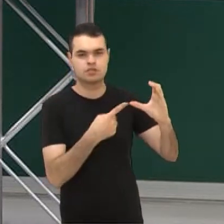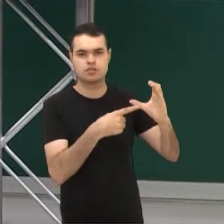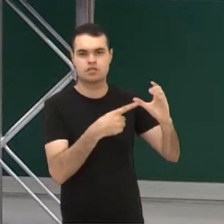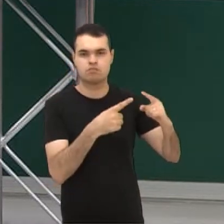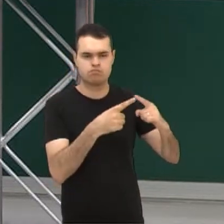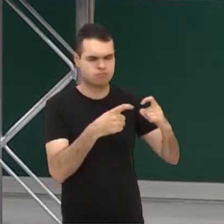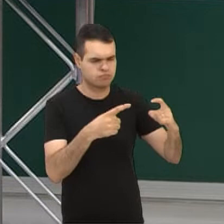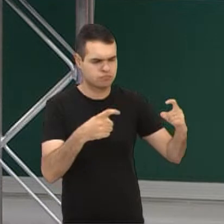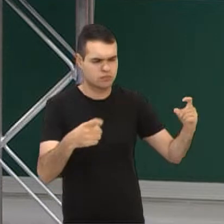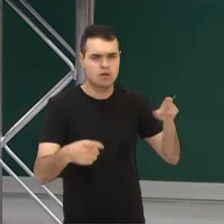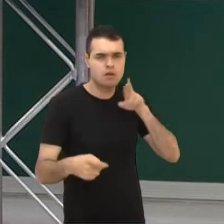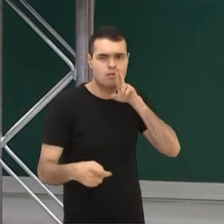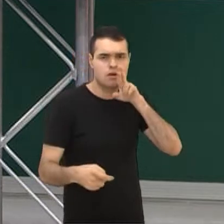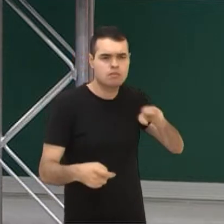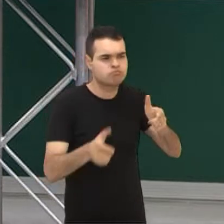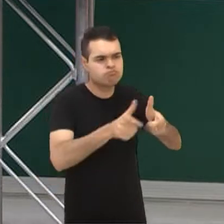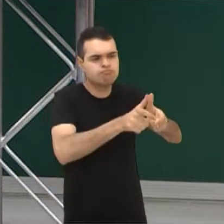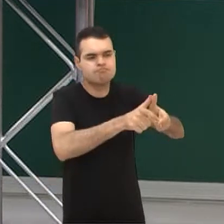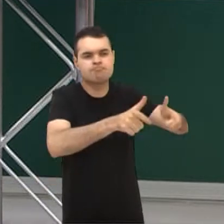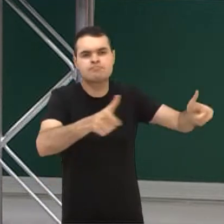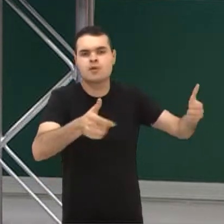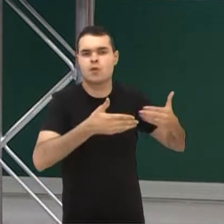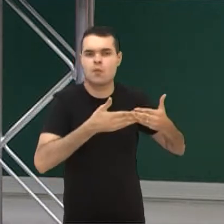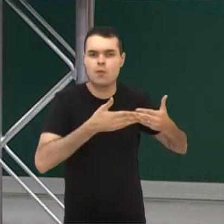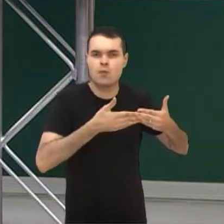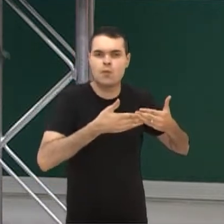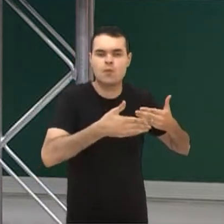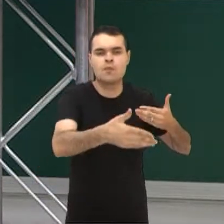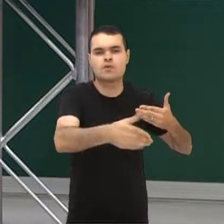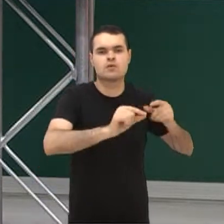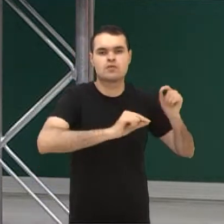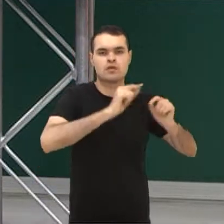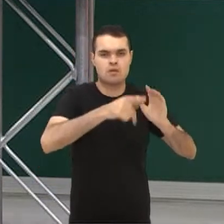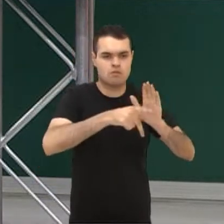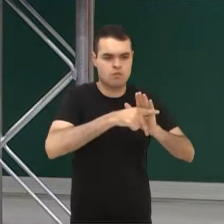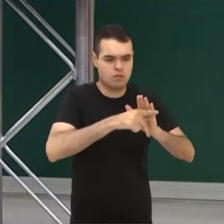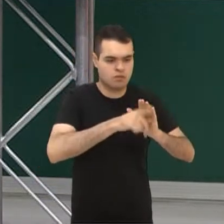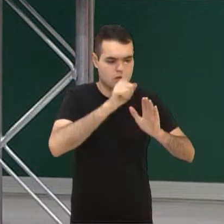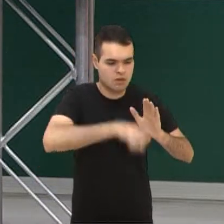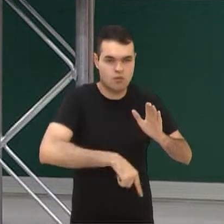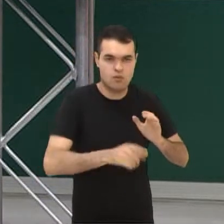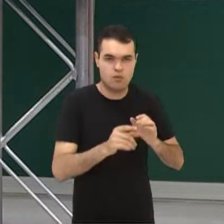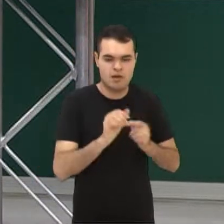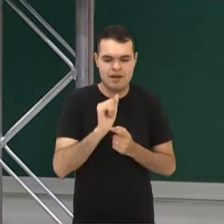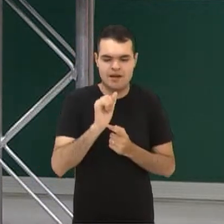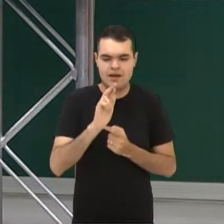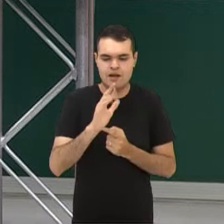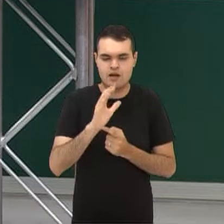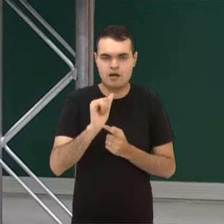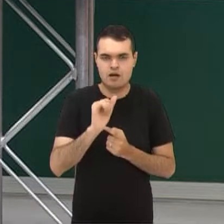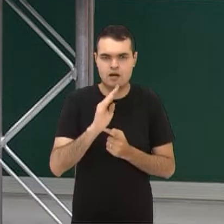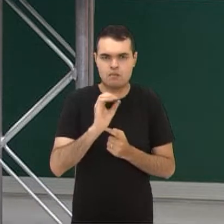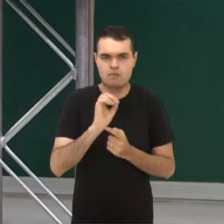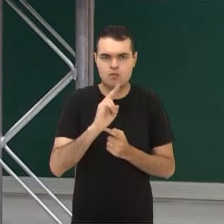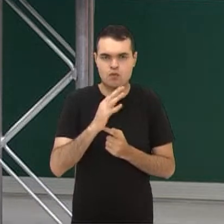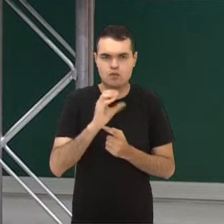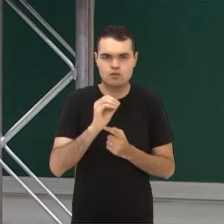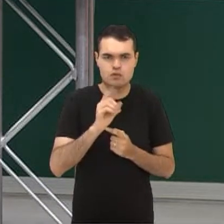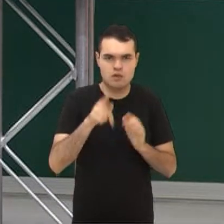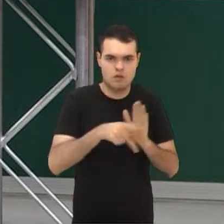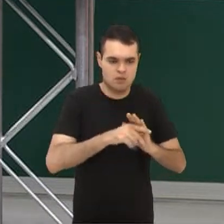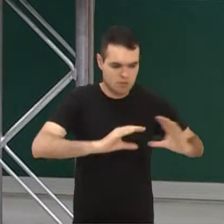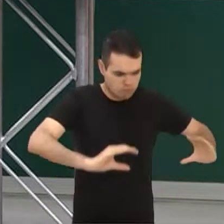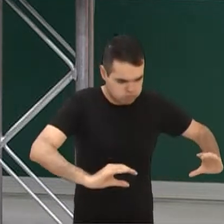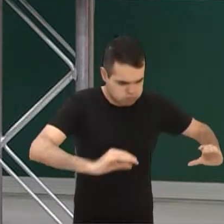resposta, né? E começa esse, como se diria, arcabouço na filosofia, né? Na verdade, é um grande compilado de informações